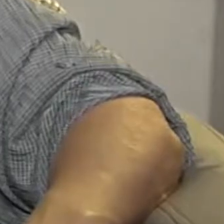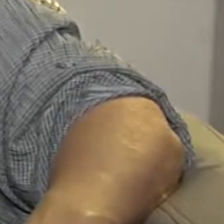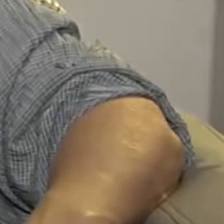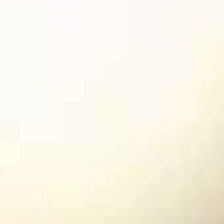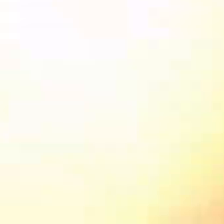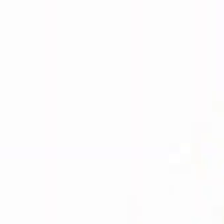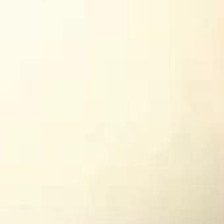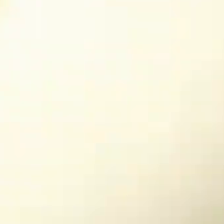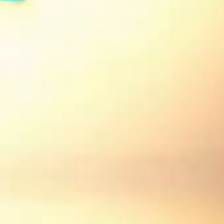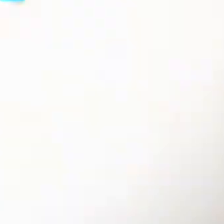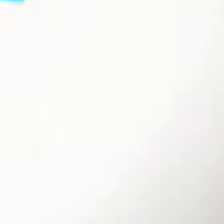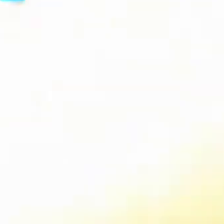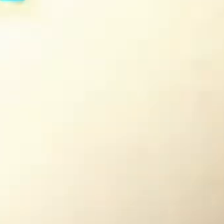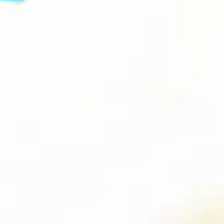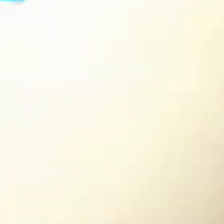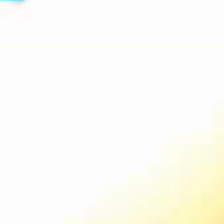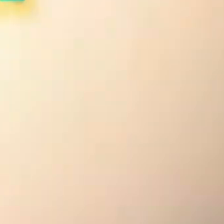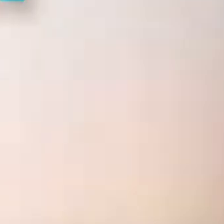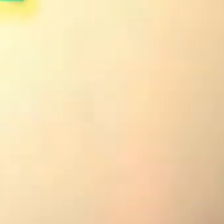terceira idade.